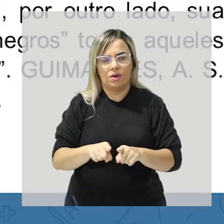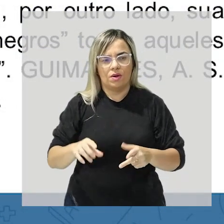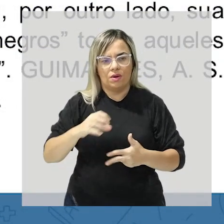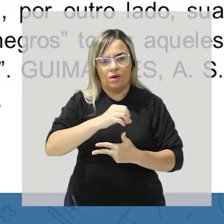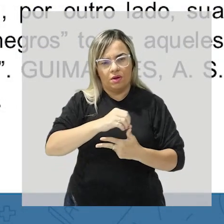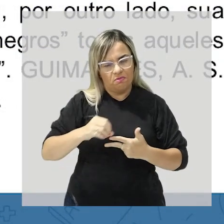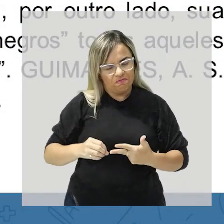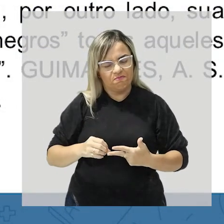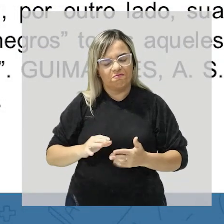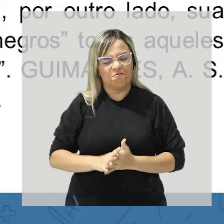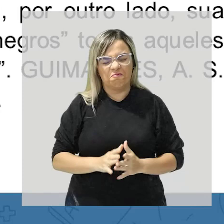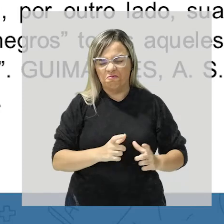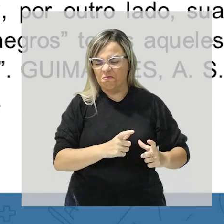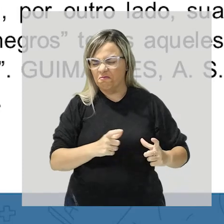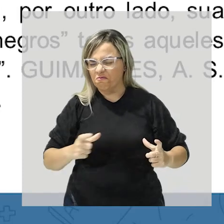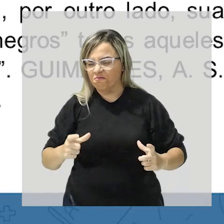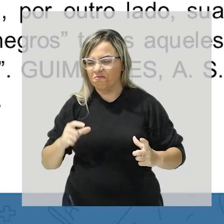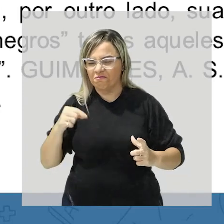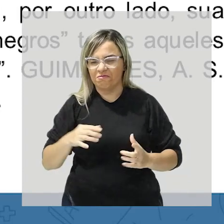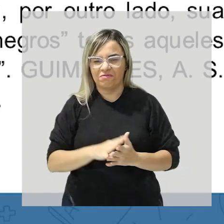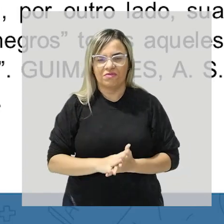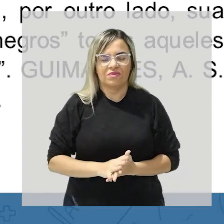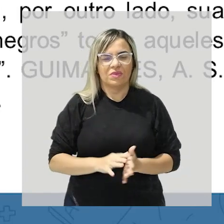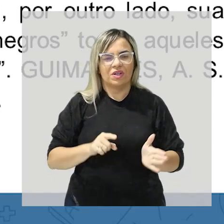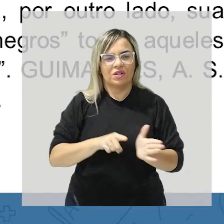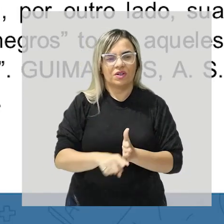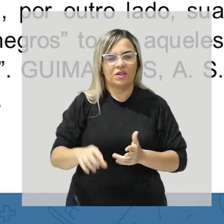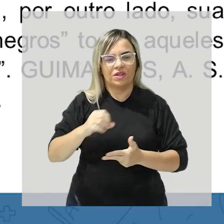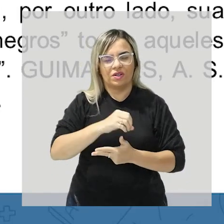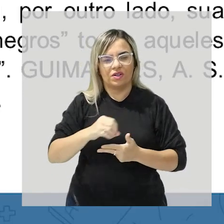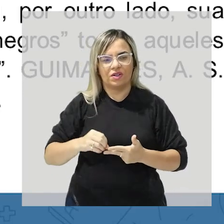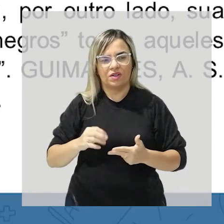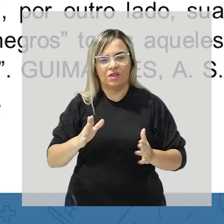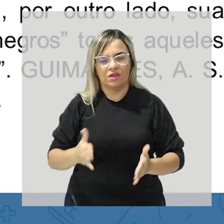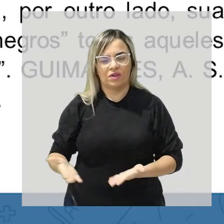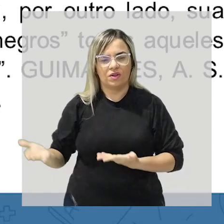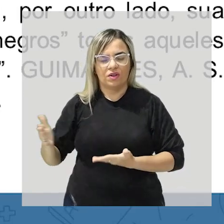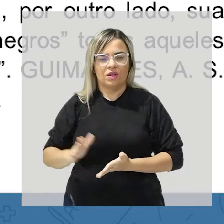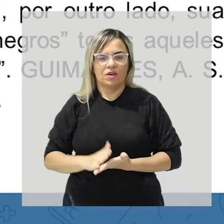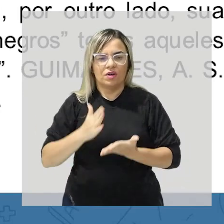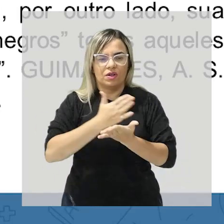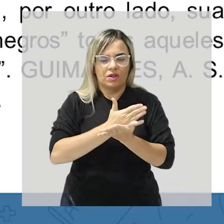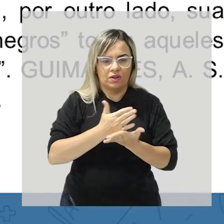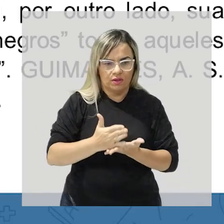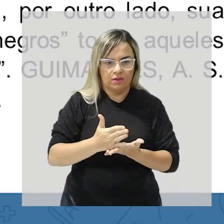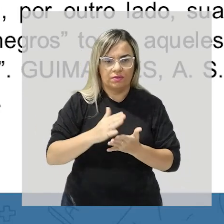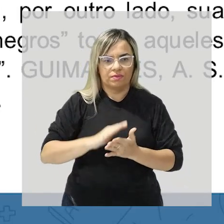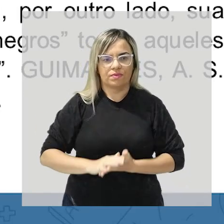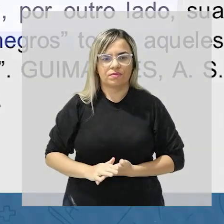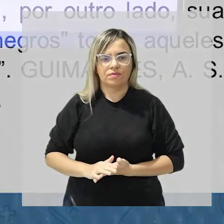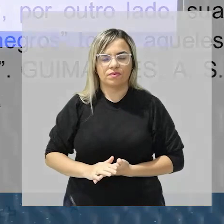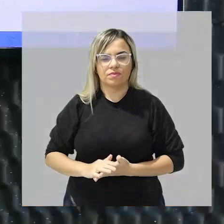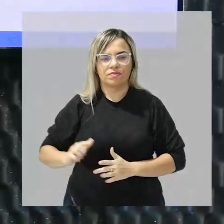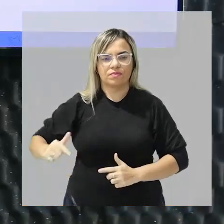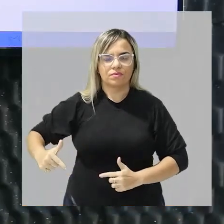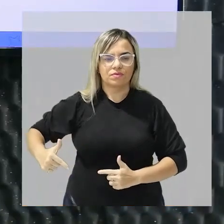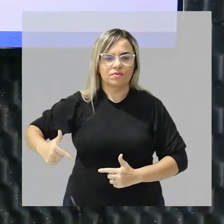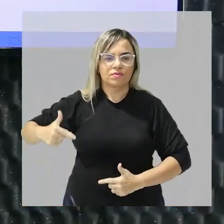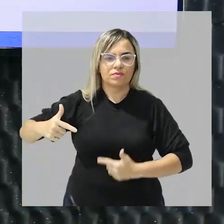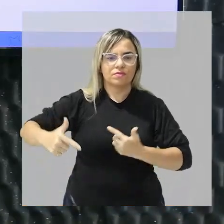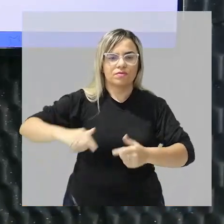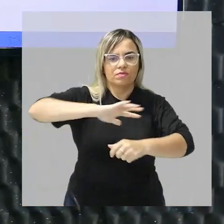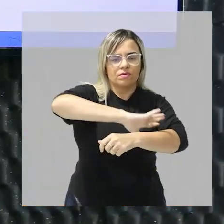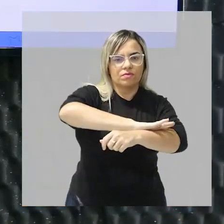cheio de questão do Enem na aula de hoje, né? Então olha só. A próxima questão começa dizendo o seguinte: a luta